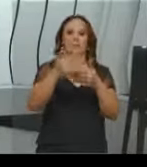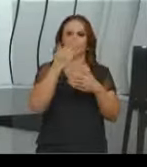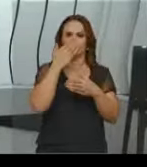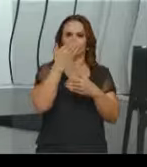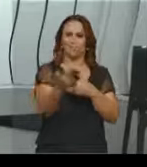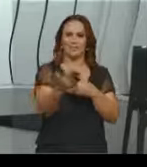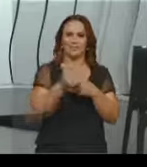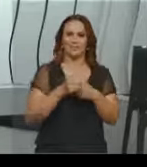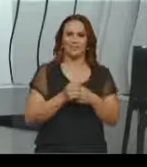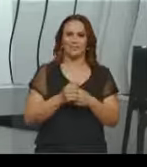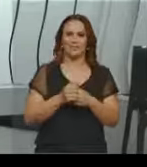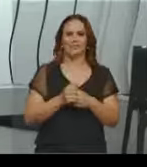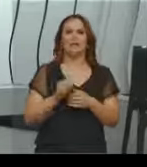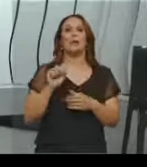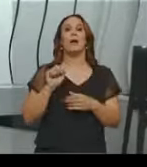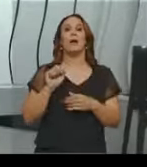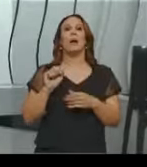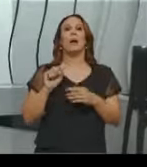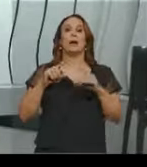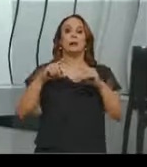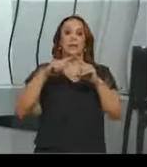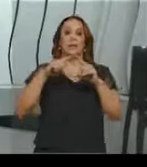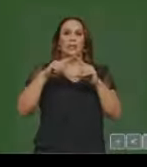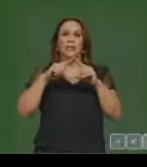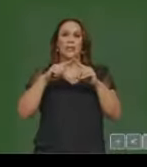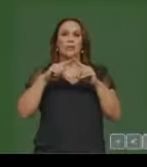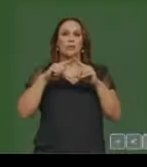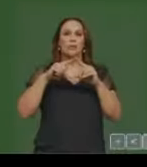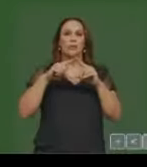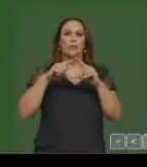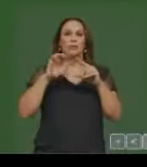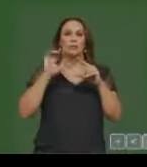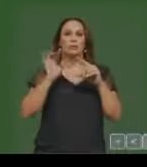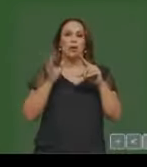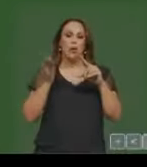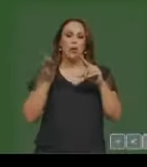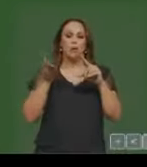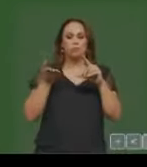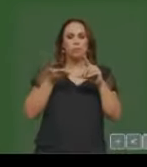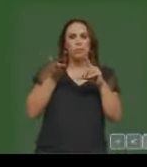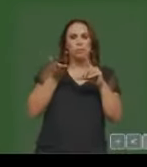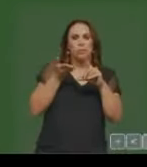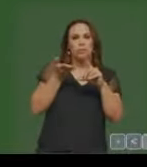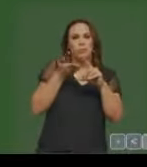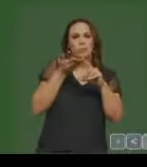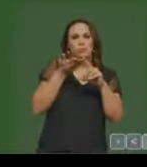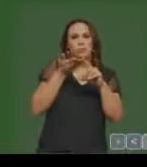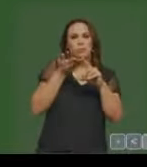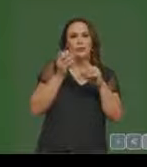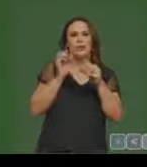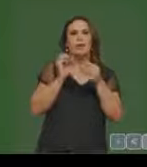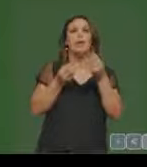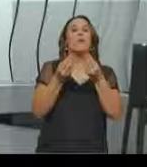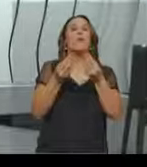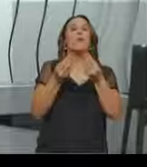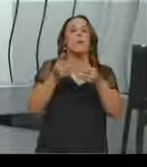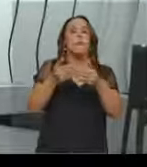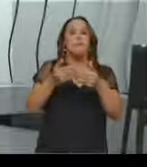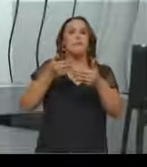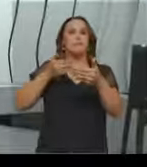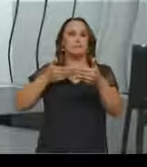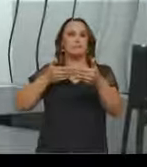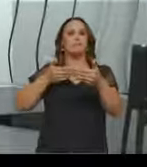só os tracinhos dele, é como se ele estivesse para trás de um plano. Então, por exemplo, né? A molécula de metano, que normalmente, como que a gente